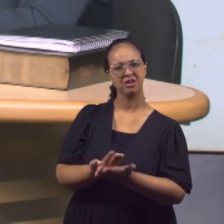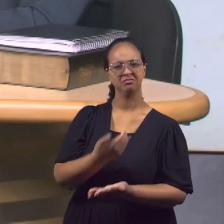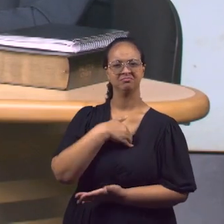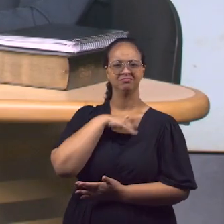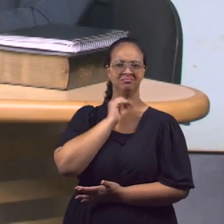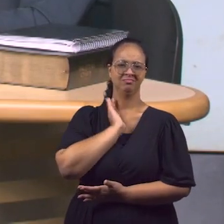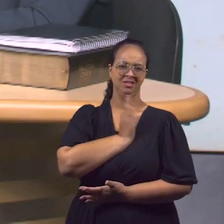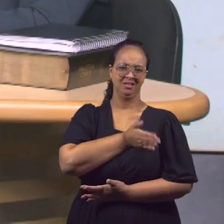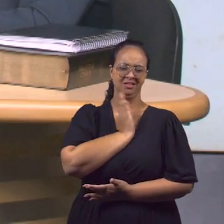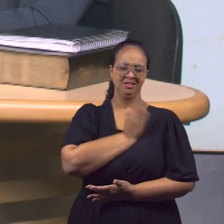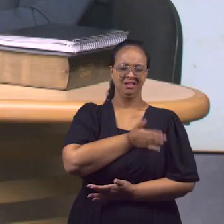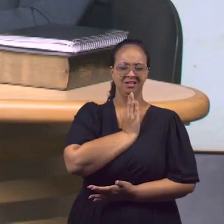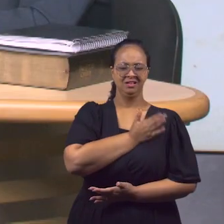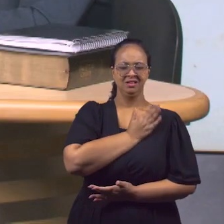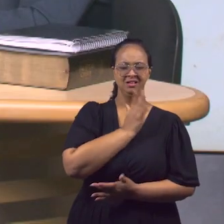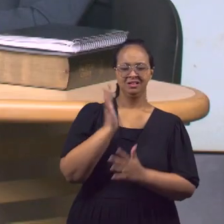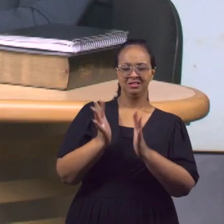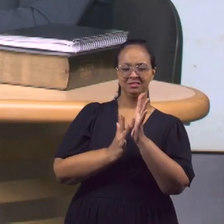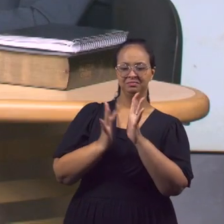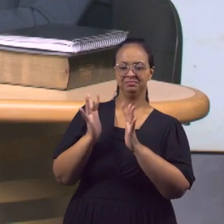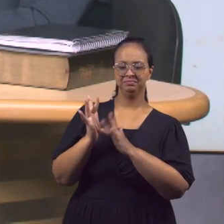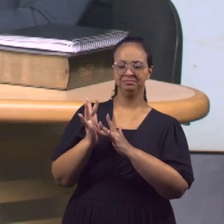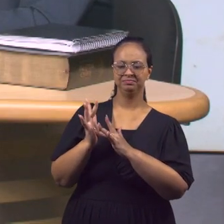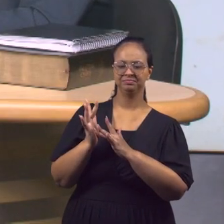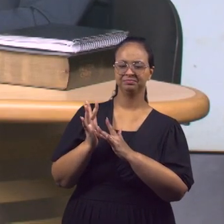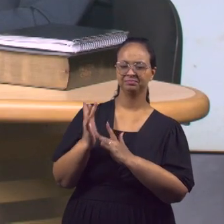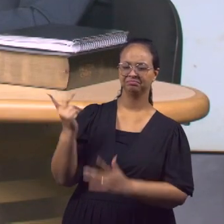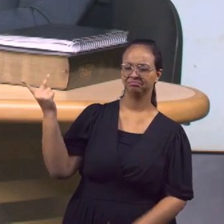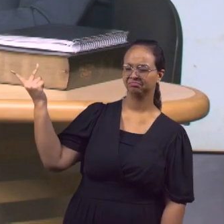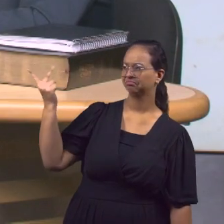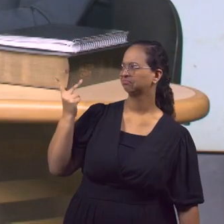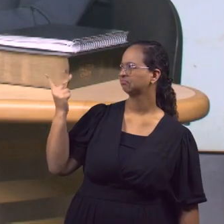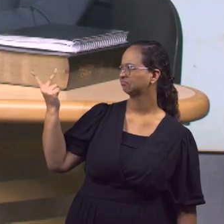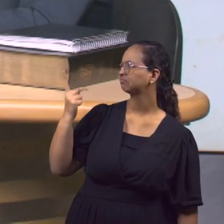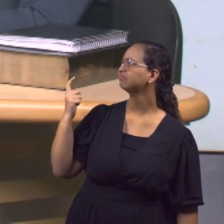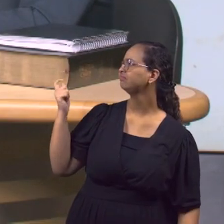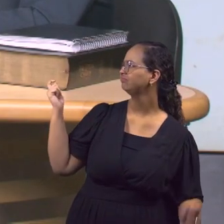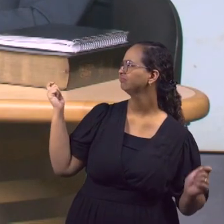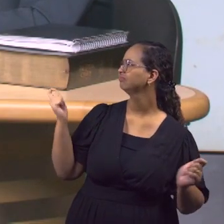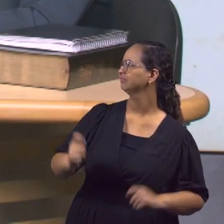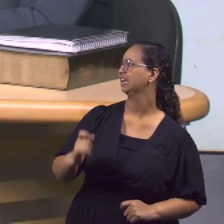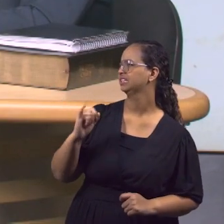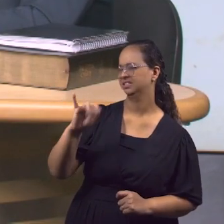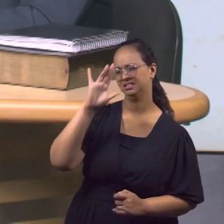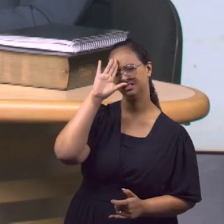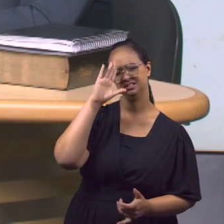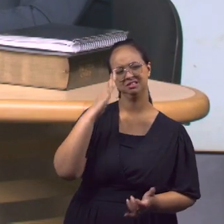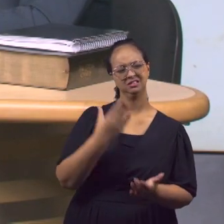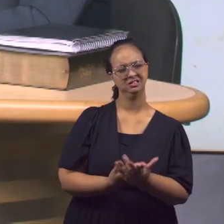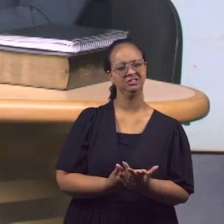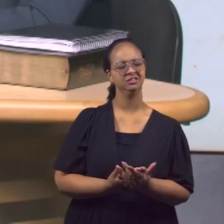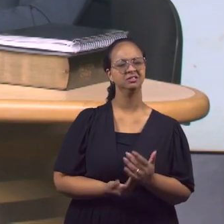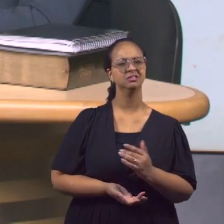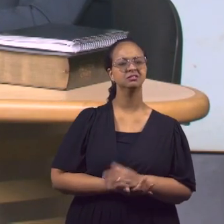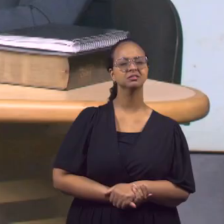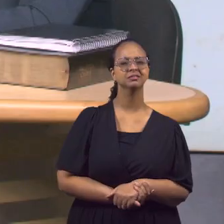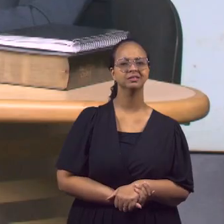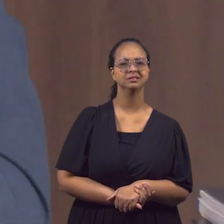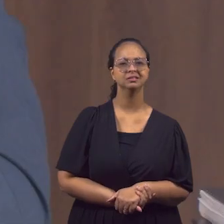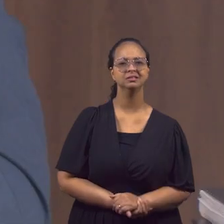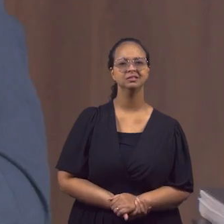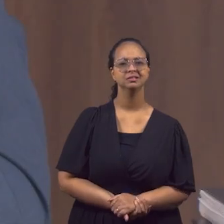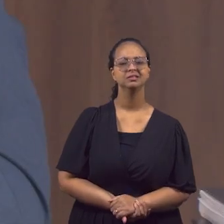da fé, né? E Jesus falou isso com o Pai, né? Tudo é possível ao Ao que que crê. crê. Amém, meus irmãos? Nós